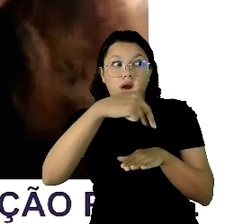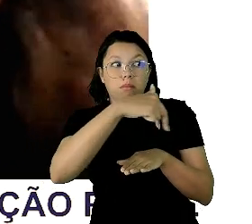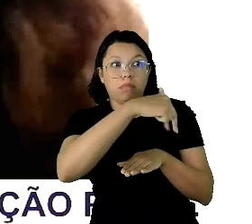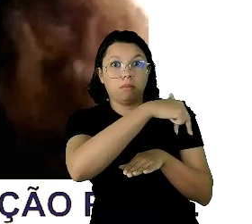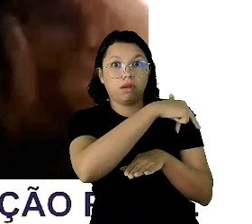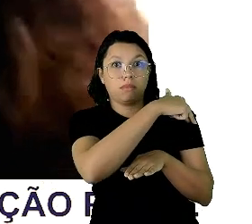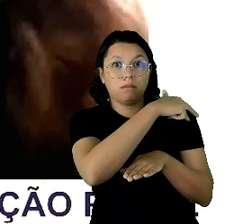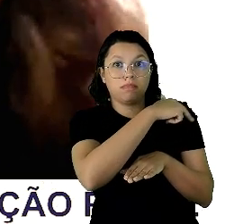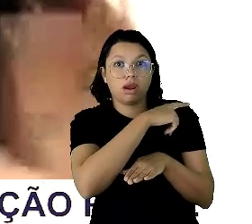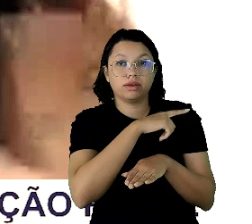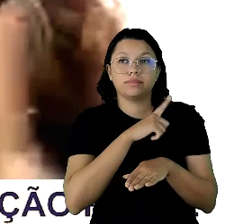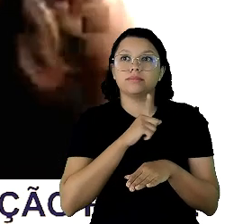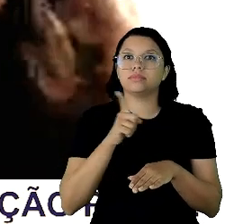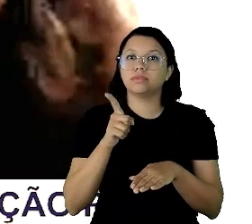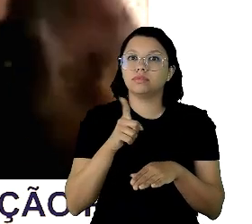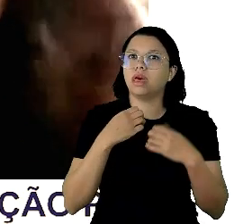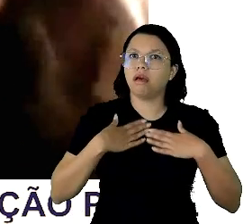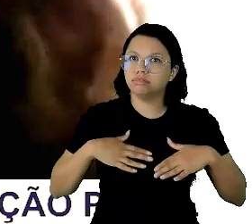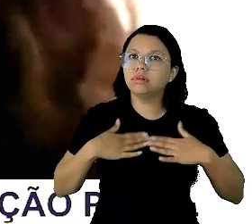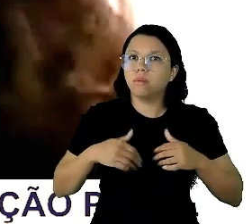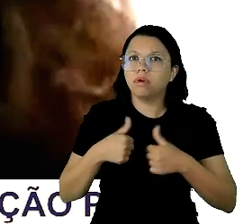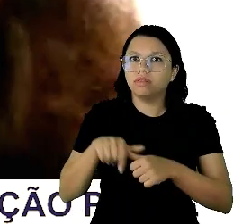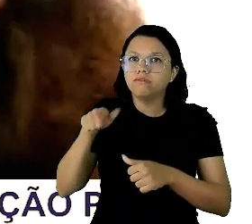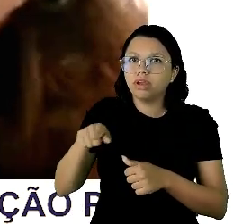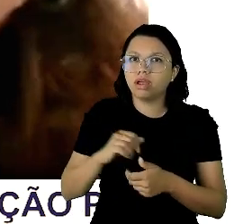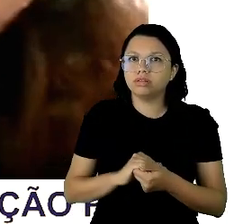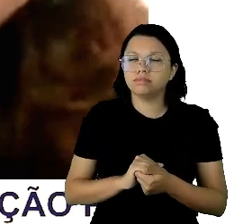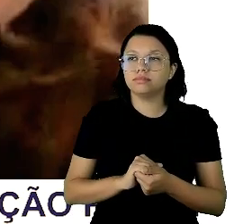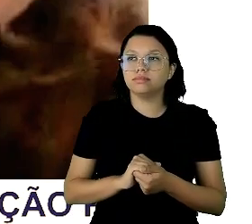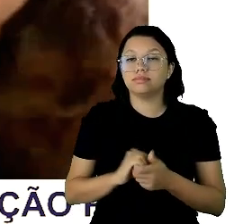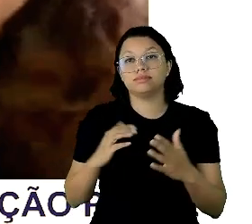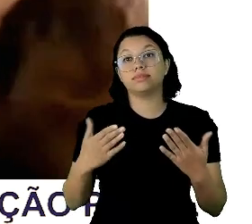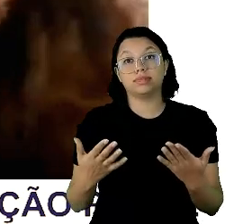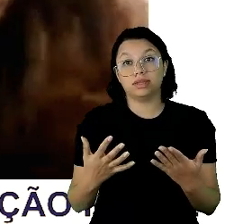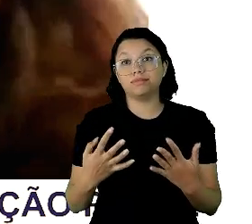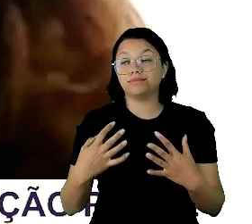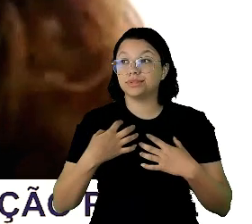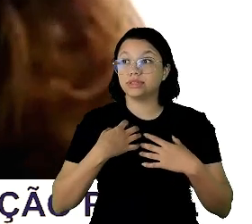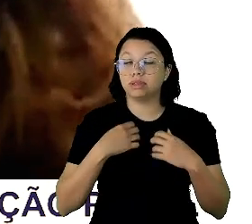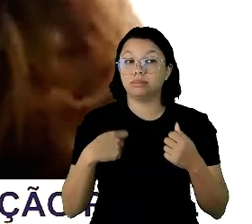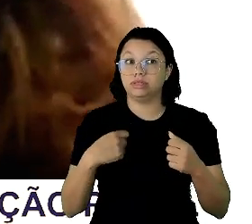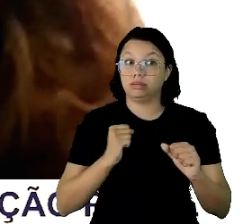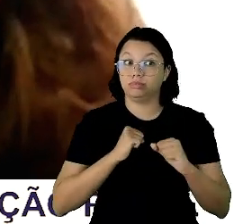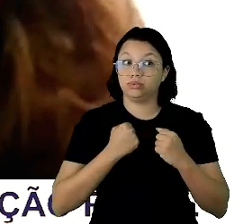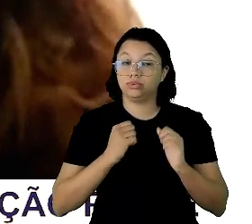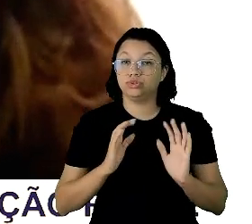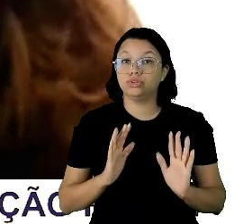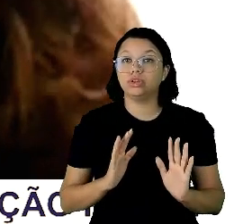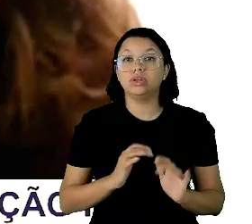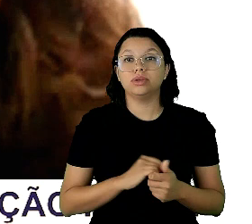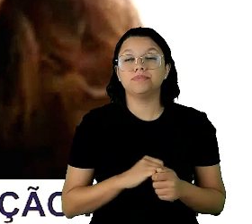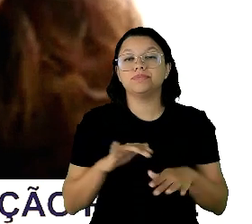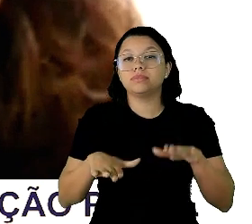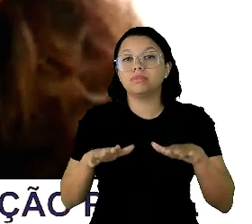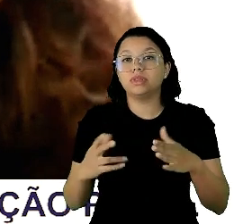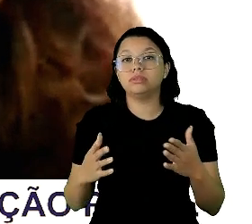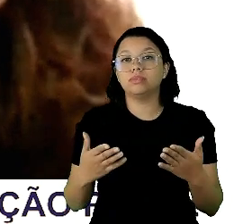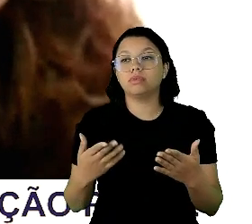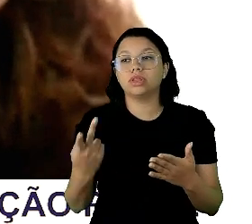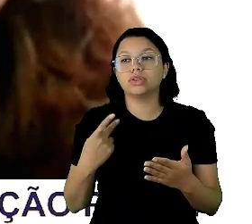aí. Assim, foi, sei lá, um instinto de proteção, né? E mesmo quando a gente resolve denunciar,